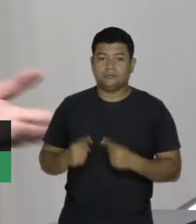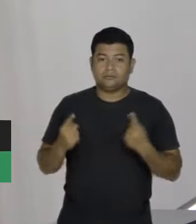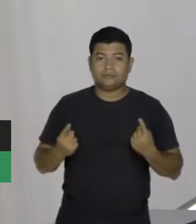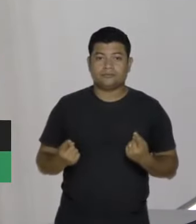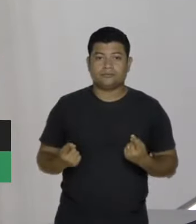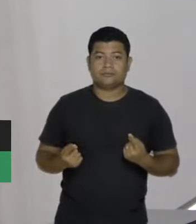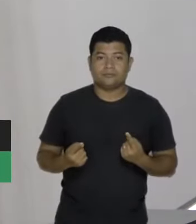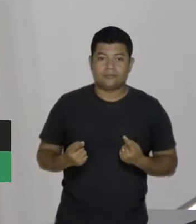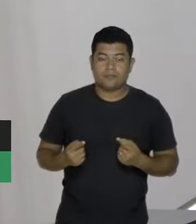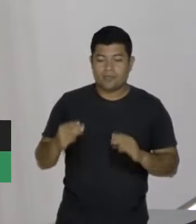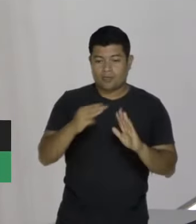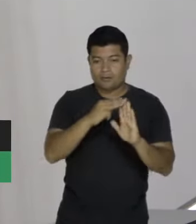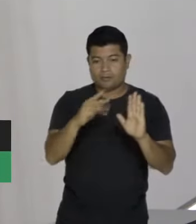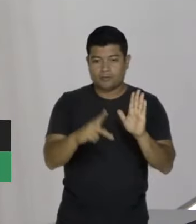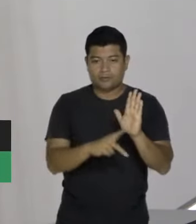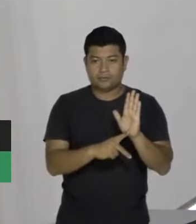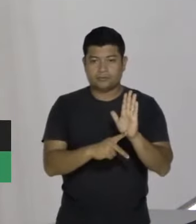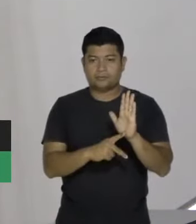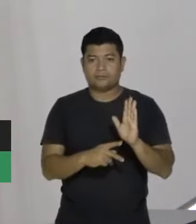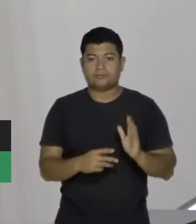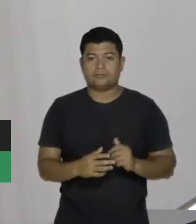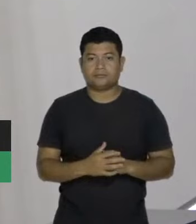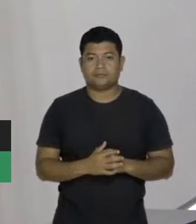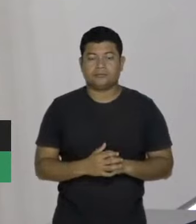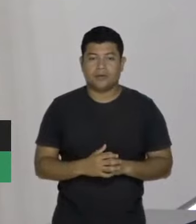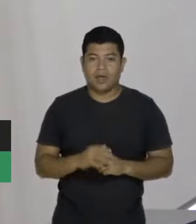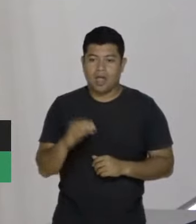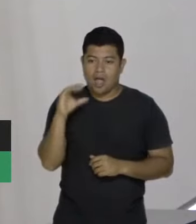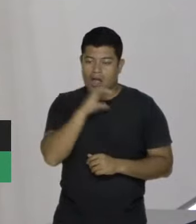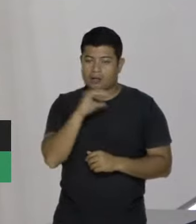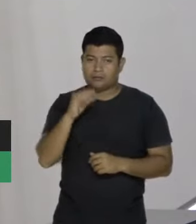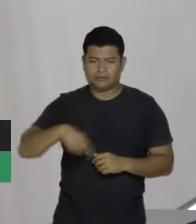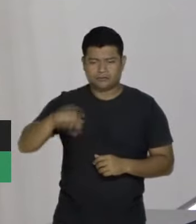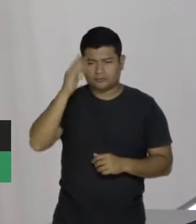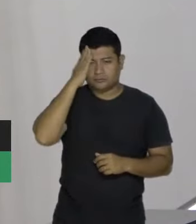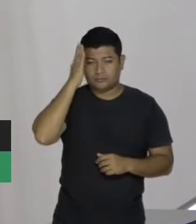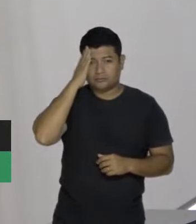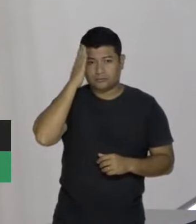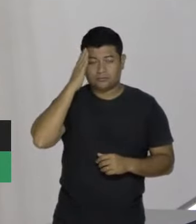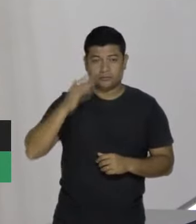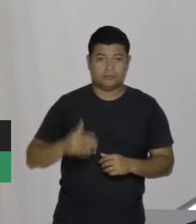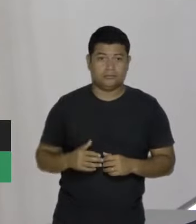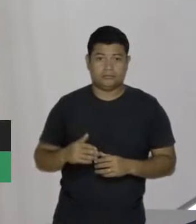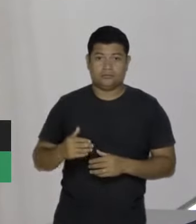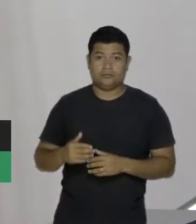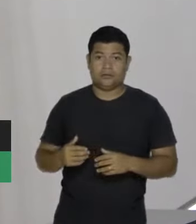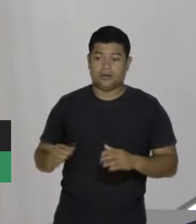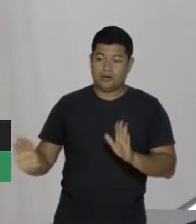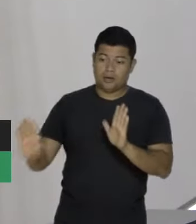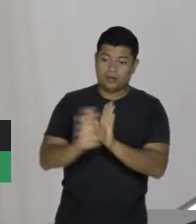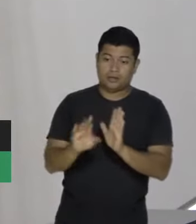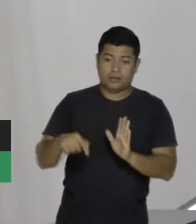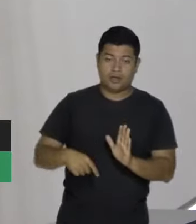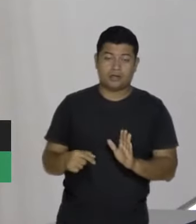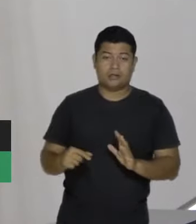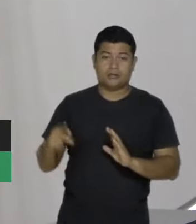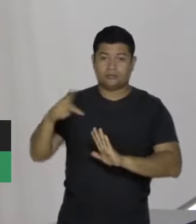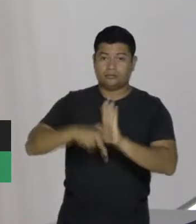por medida provisória, é mais rápido. Nós sabemos que chegarão a essa casa